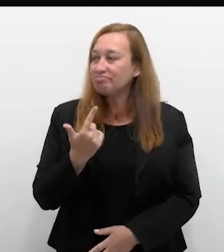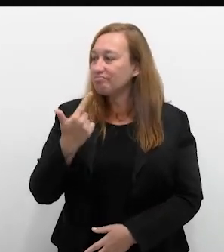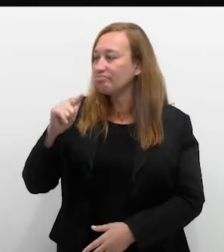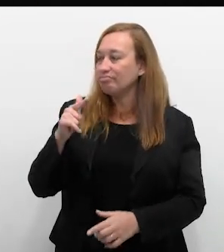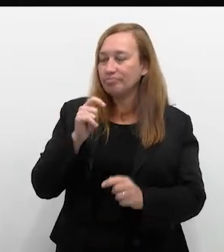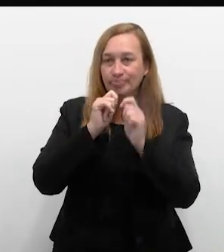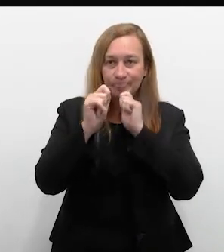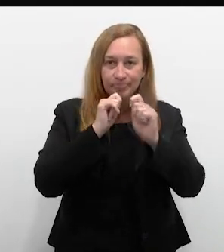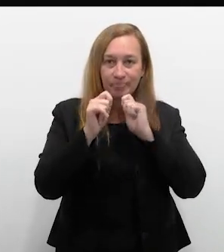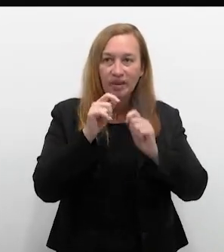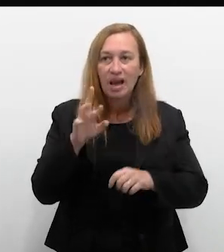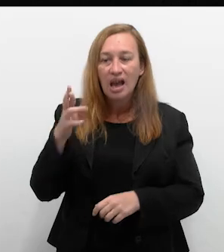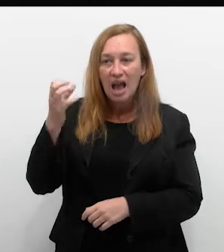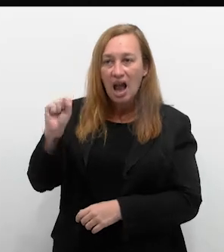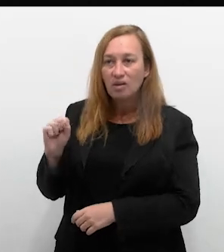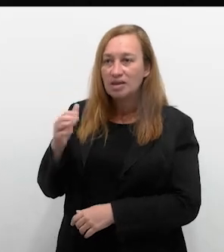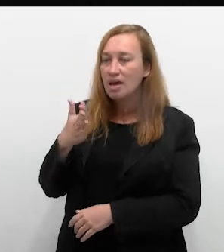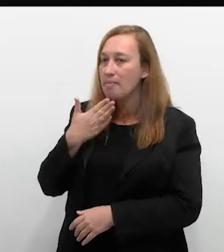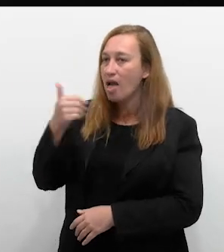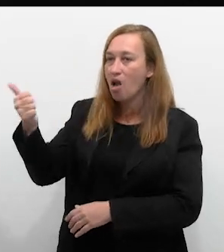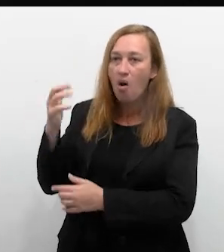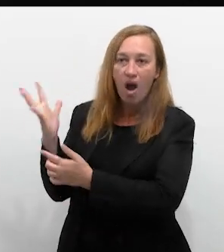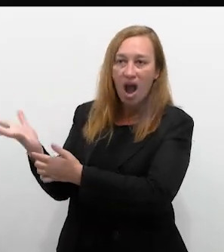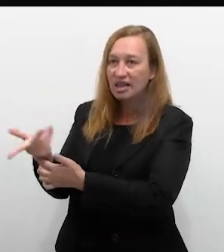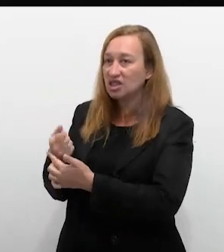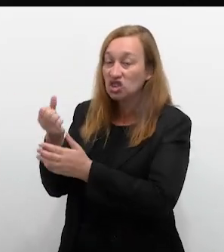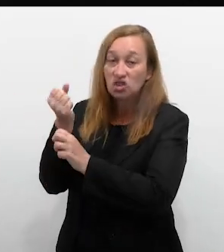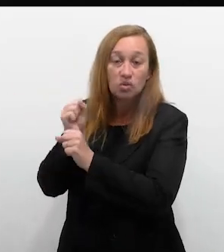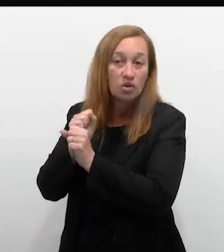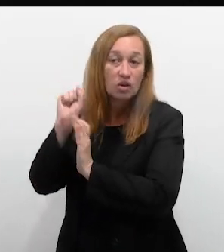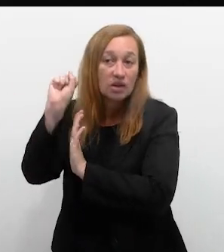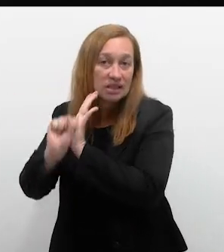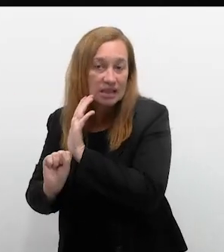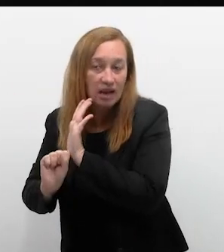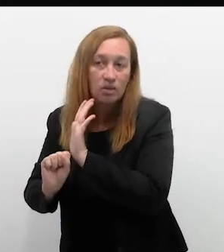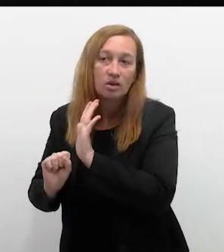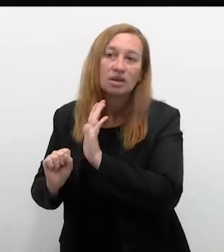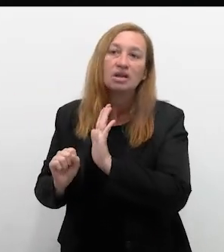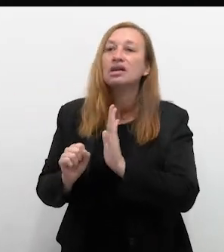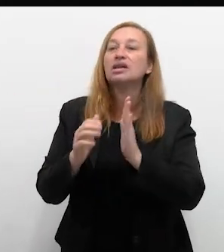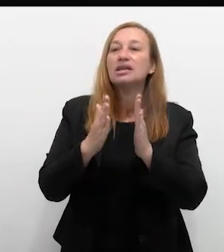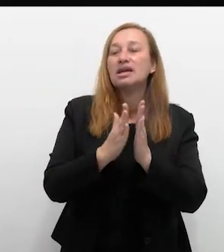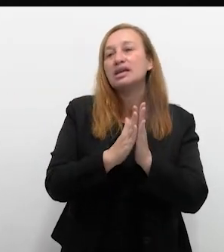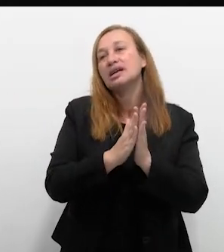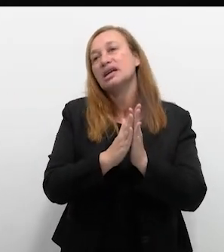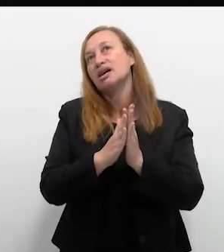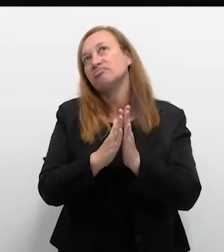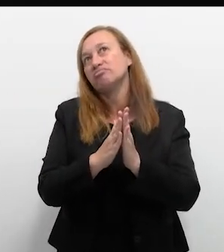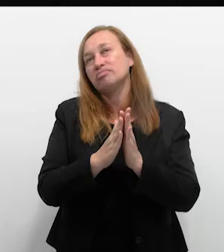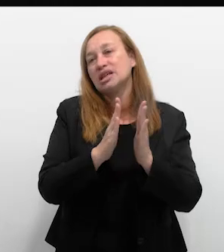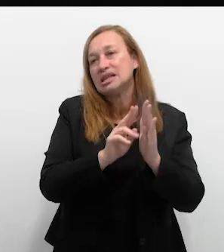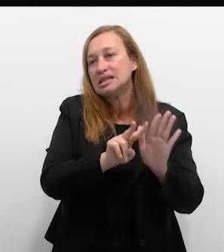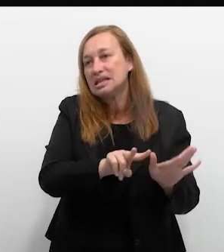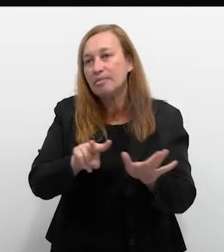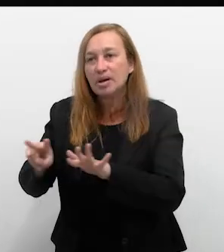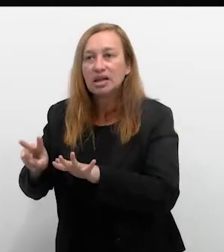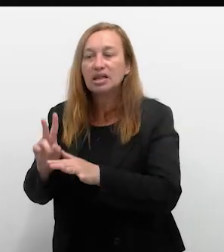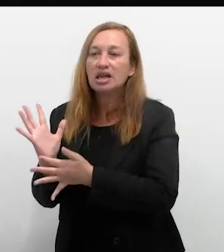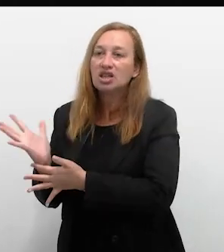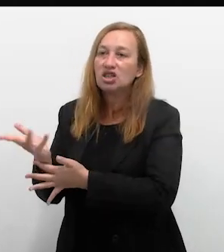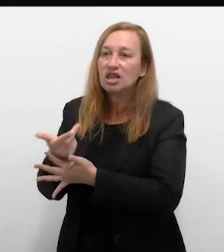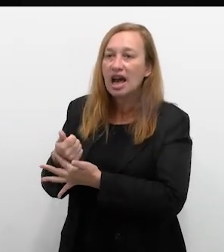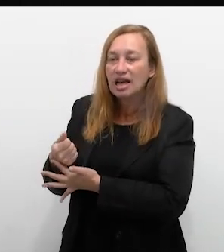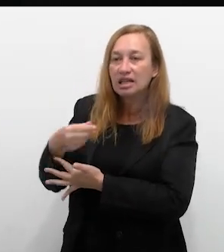isso recentemente até em uma outra entrevista, para mim a Rosa é a maior artista do século. Desde a Semana de Arte Moderna,